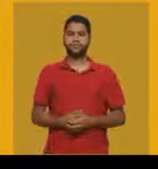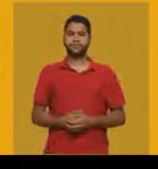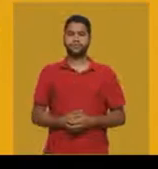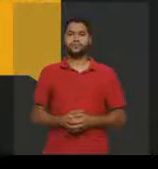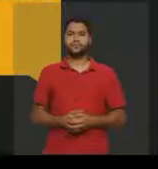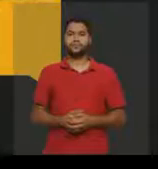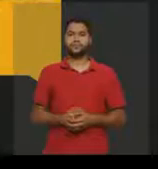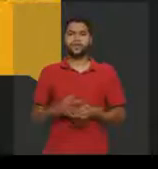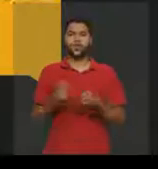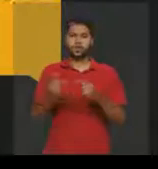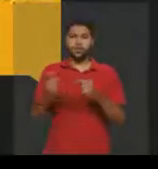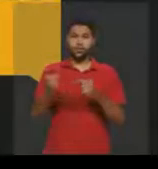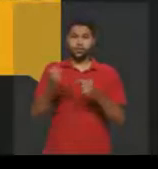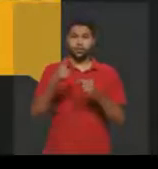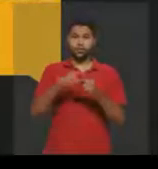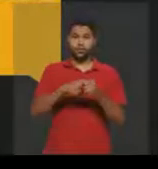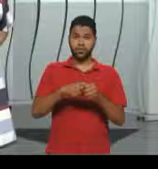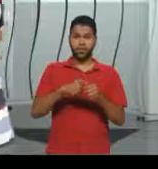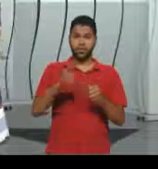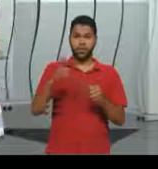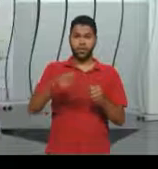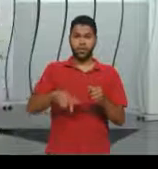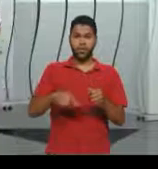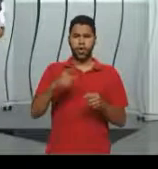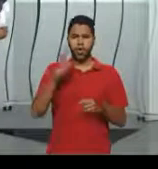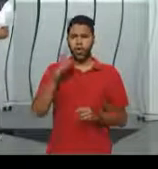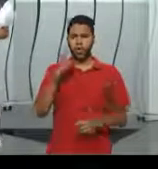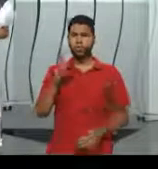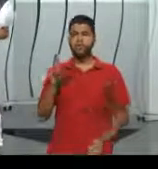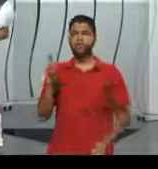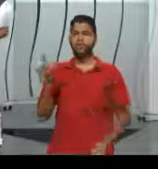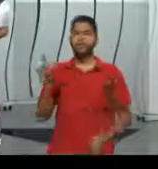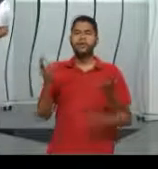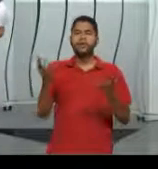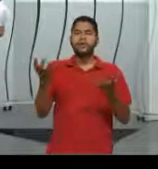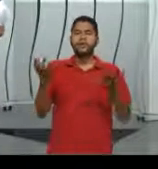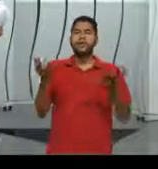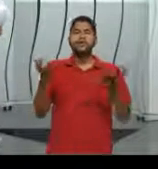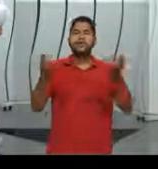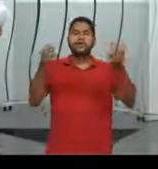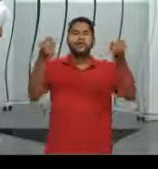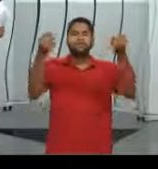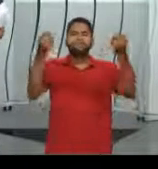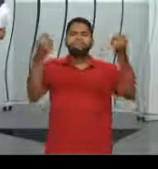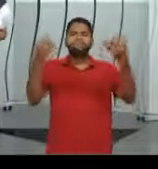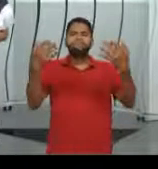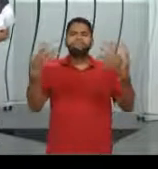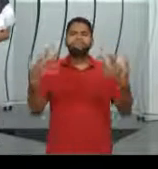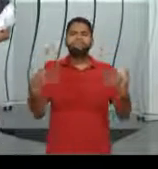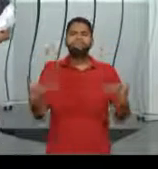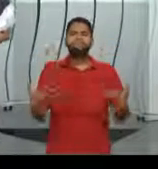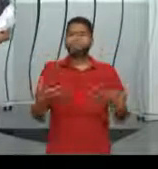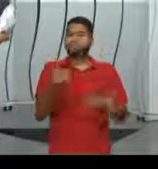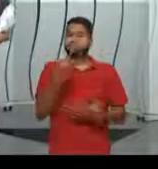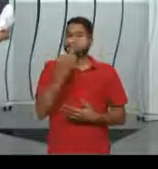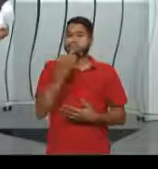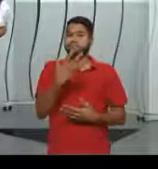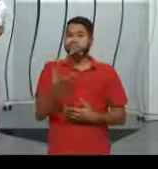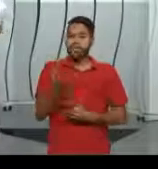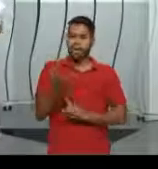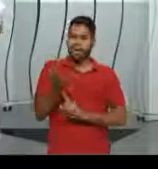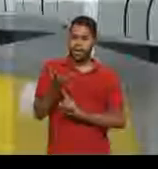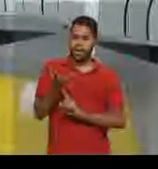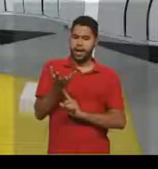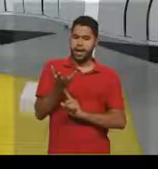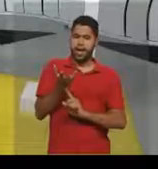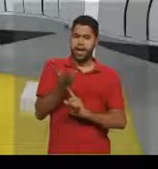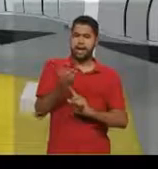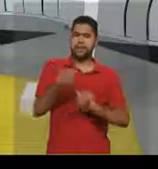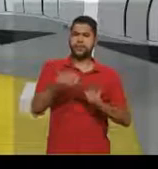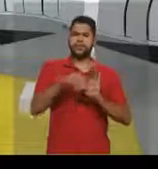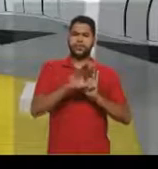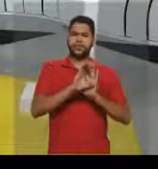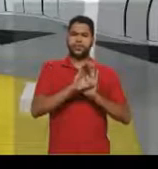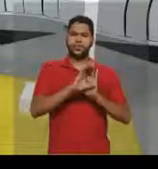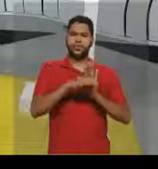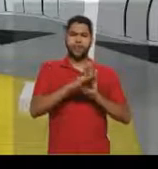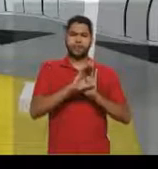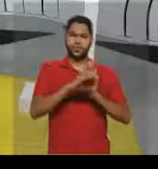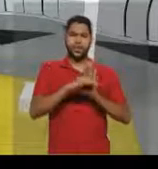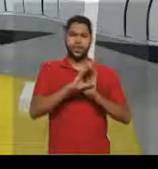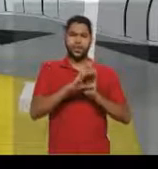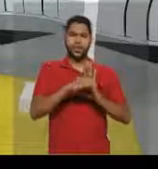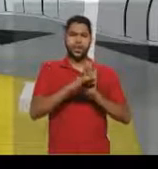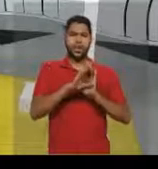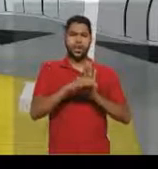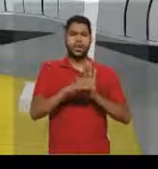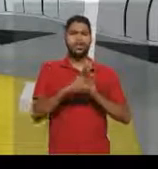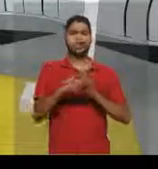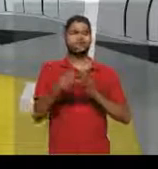vou voltar aqui para vocês, porque eu quero explicar bem a questão da arte conceitual. Eu acho que, dentre